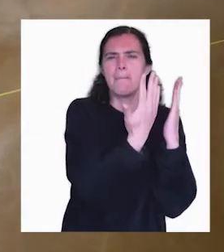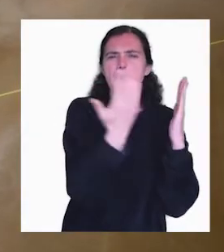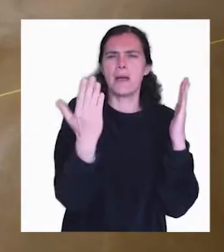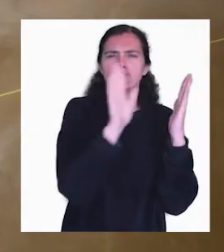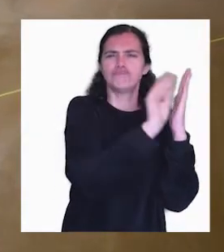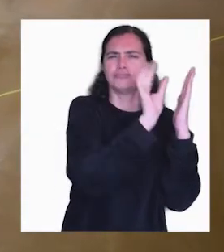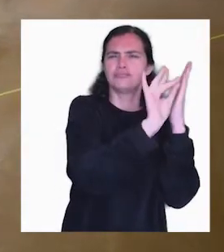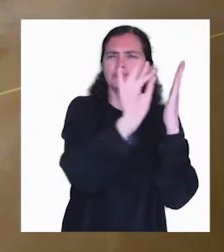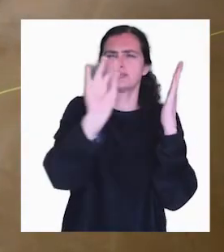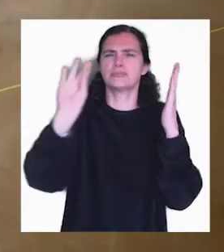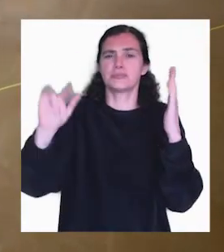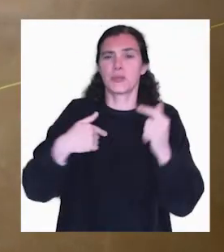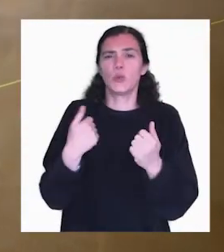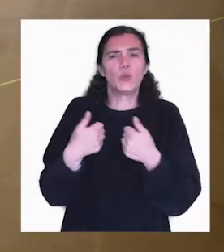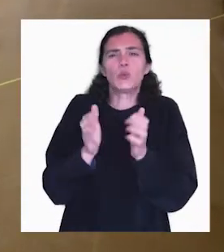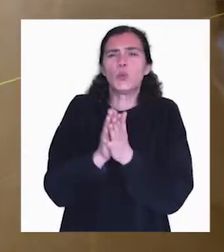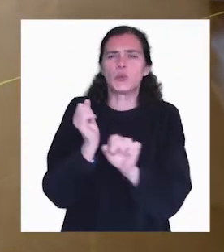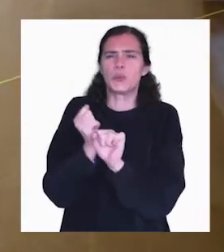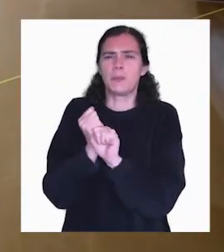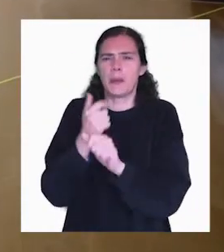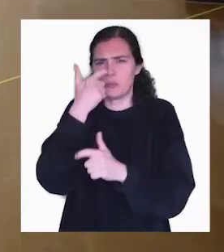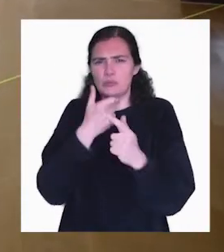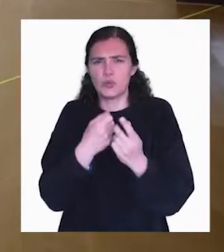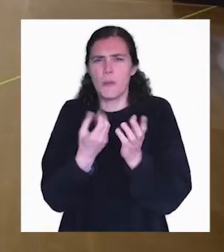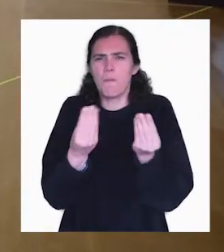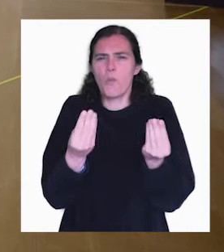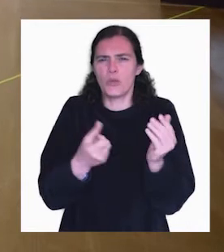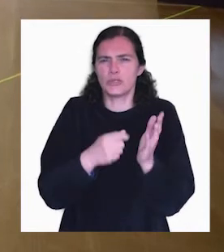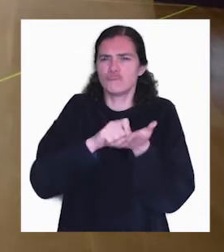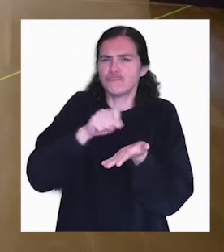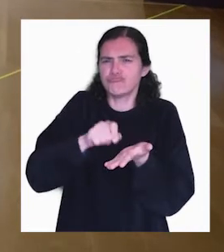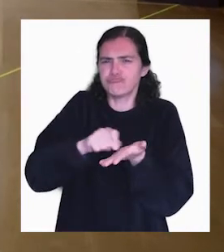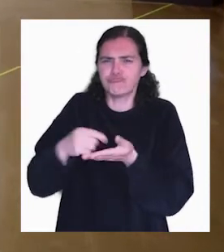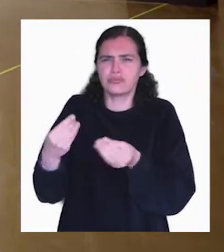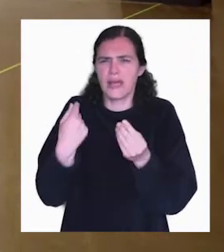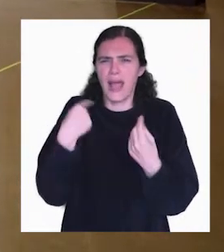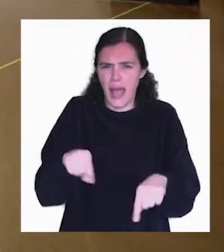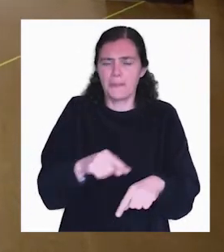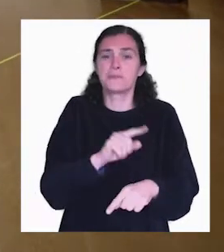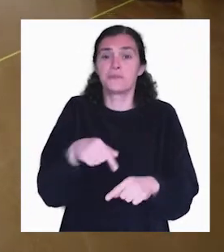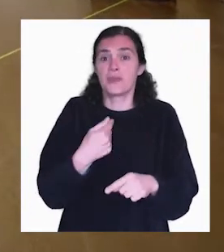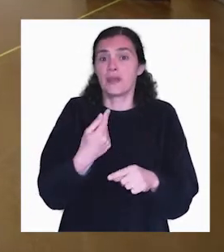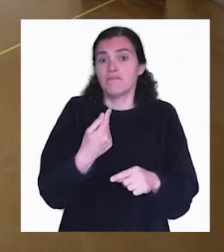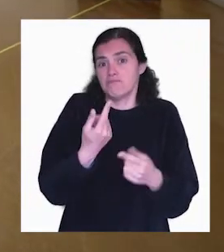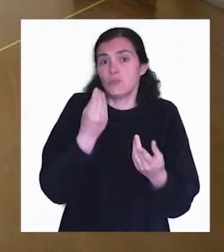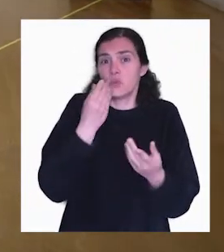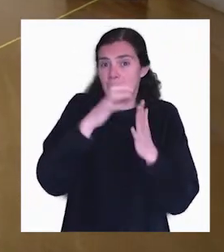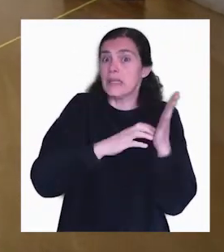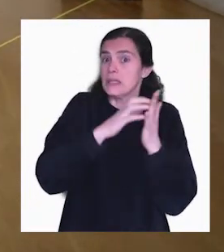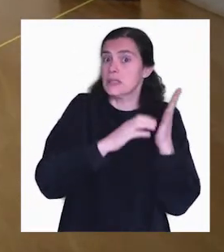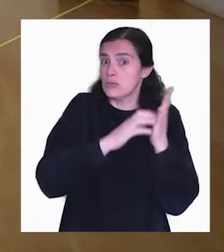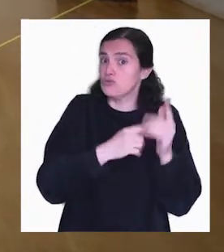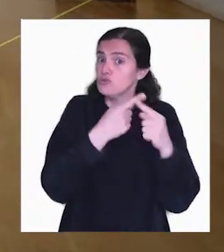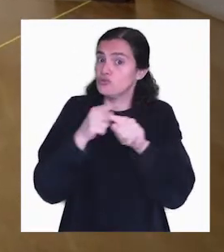com todas essas contribuições dessas muitas mãos que foram escrevendo estas diferentes entradas textuais e